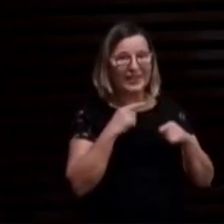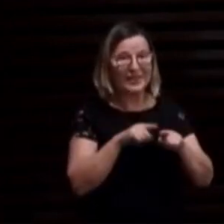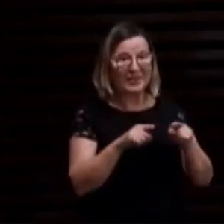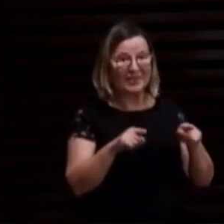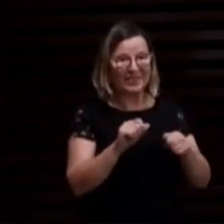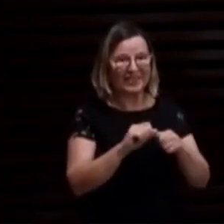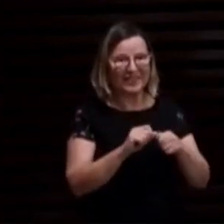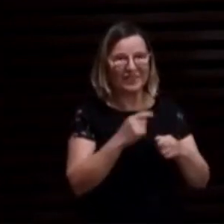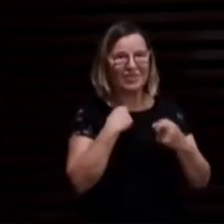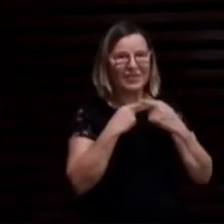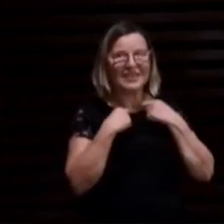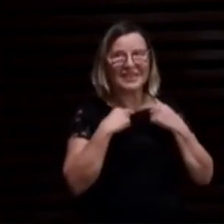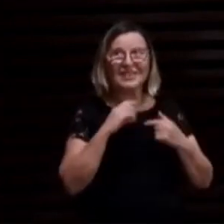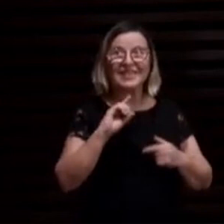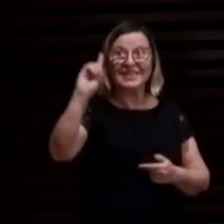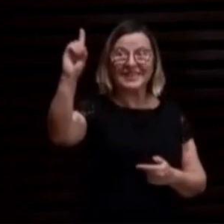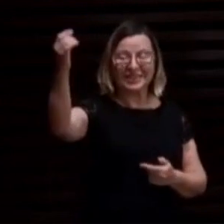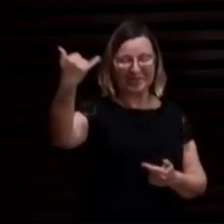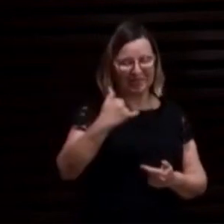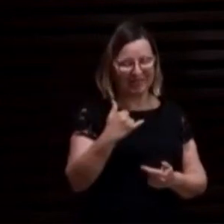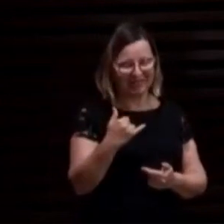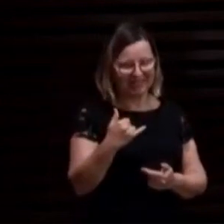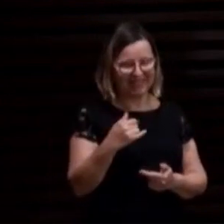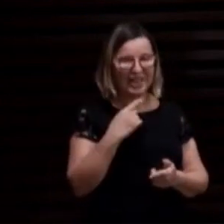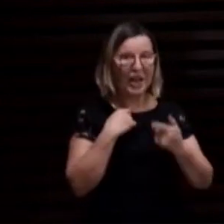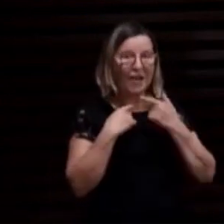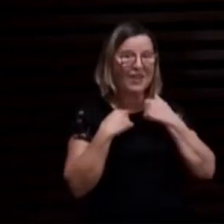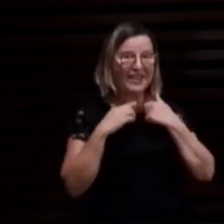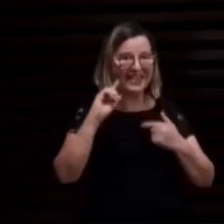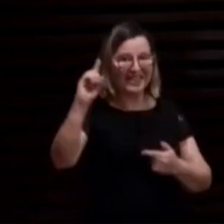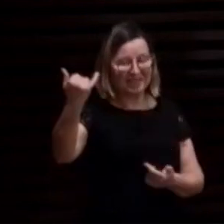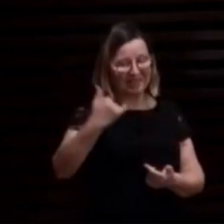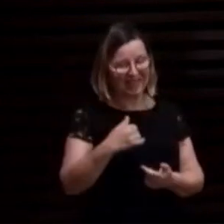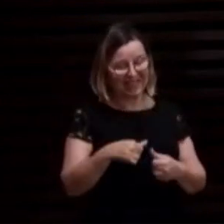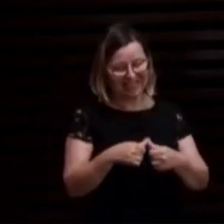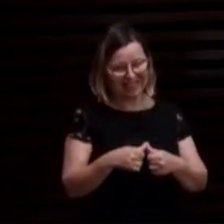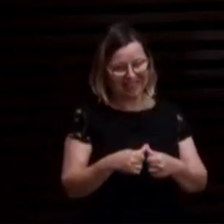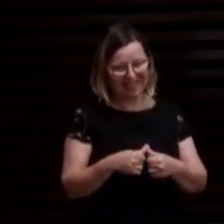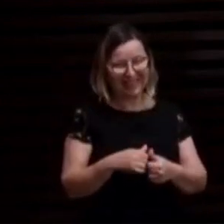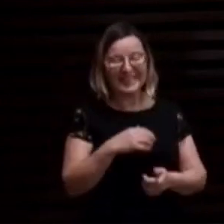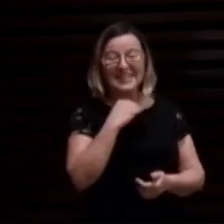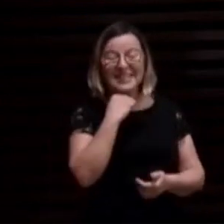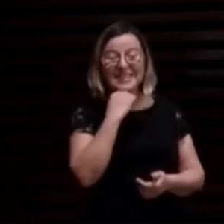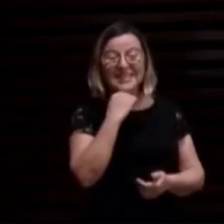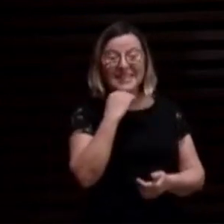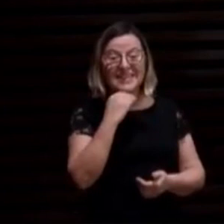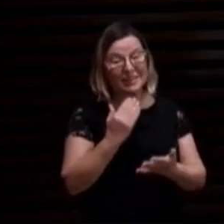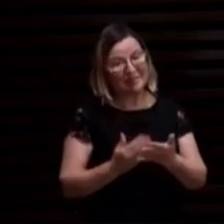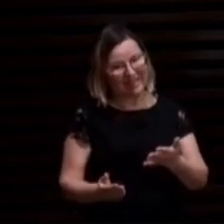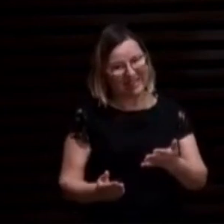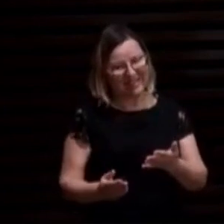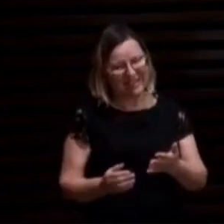enviou. E a vontade de quem me enviou é esta, que nenhum eu perca de todos os